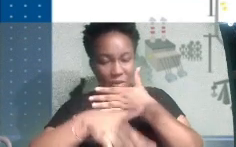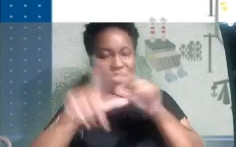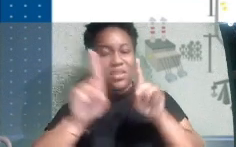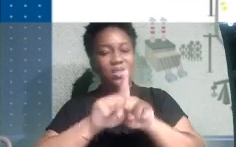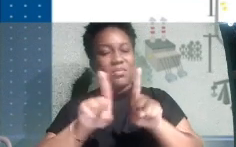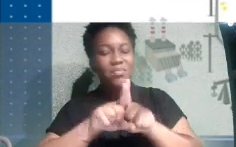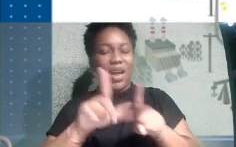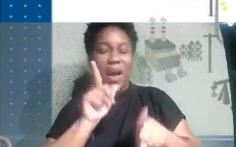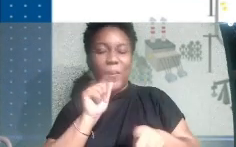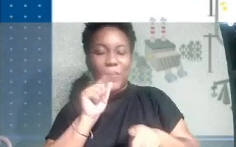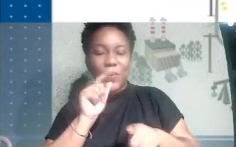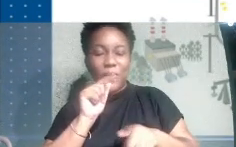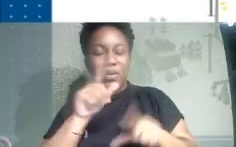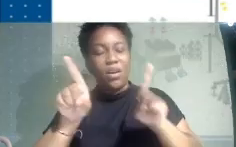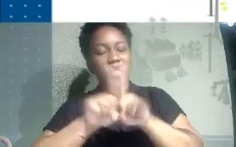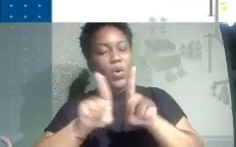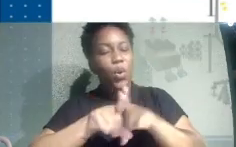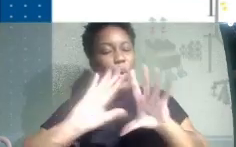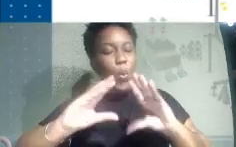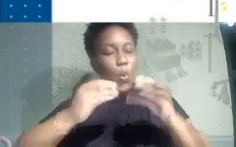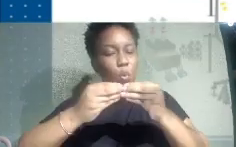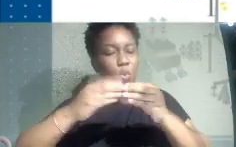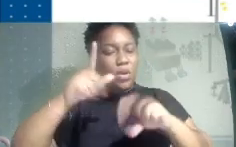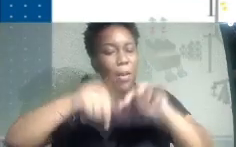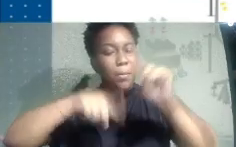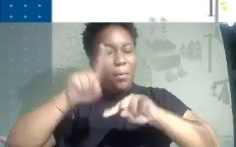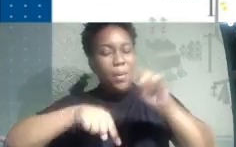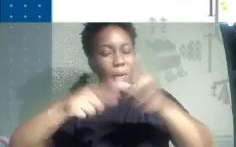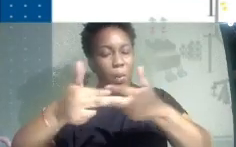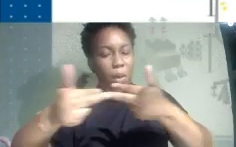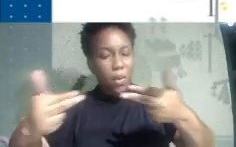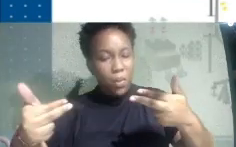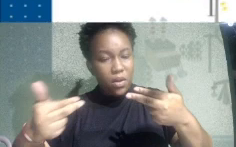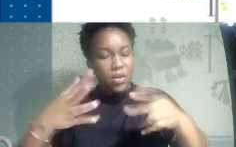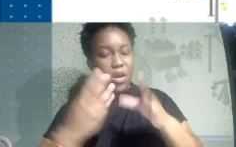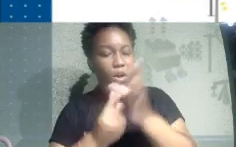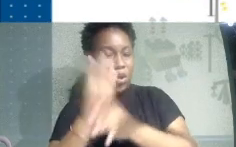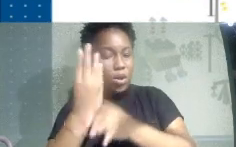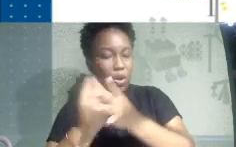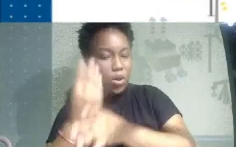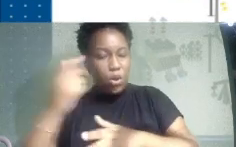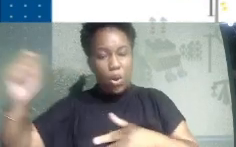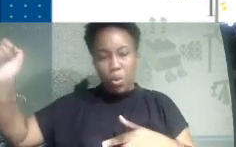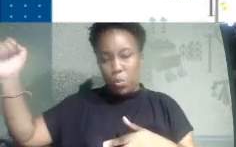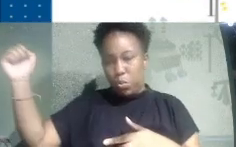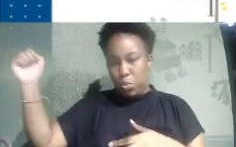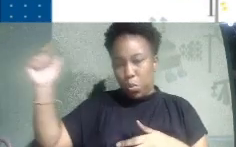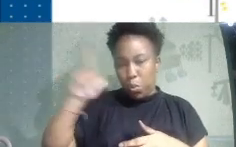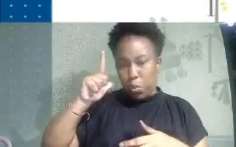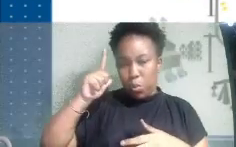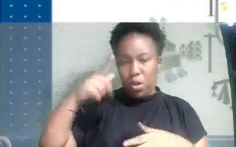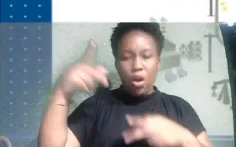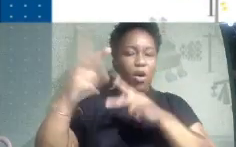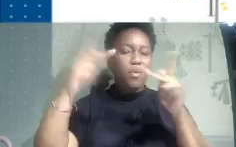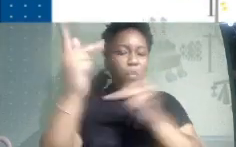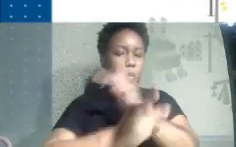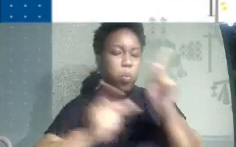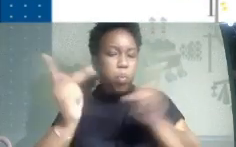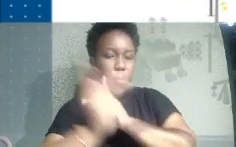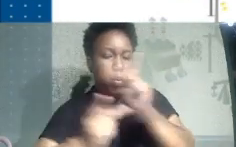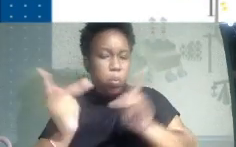ter aí um conjunto de equipamentos que constituam uma usina solar, uma usina eólica e